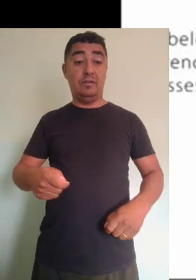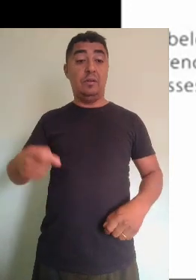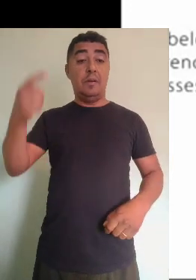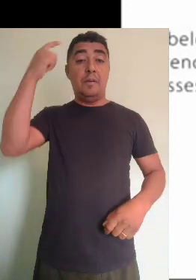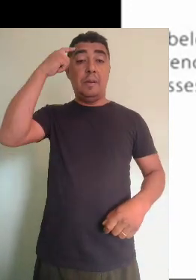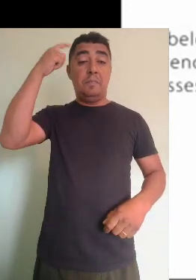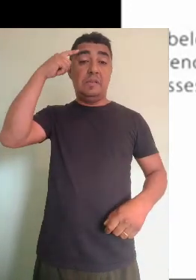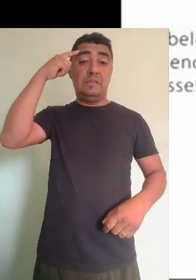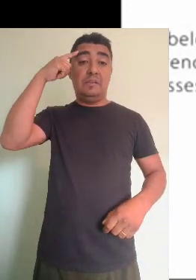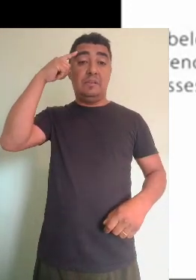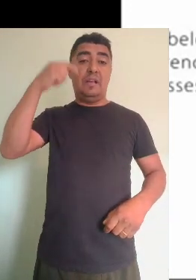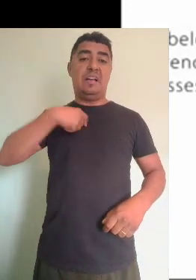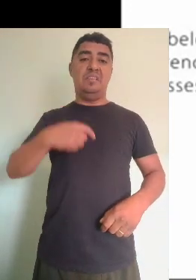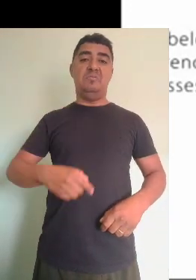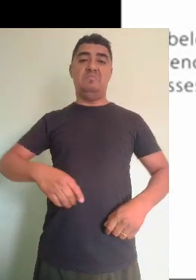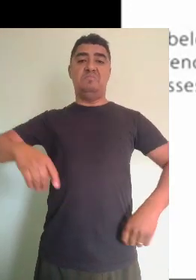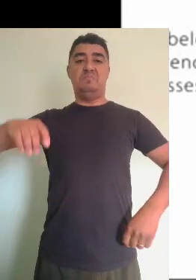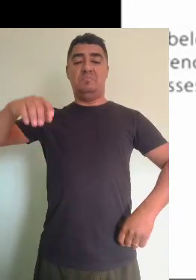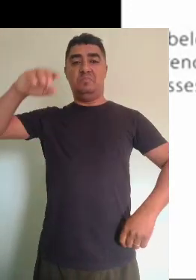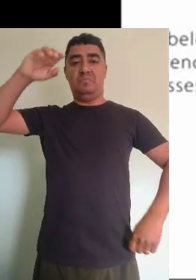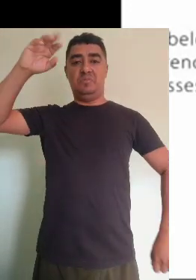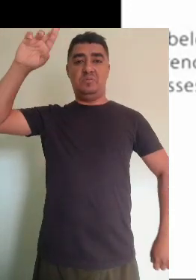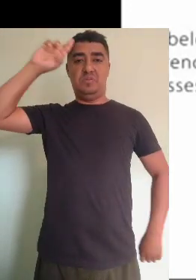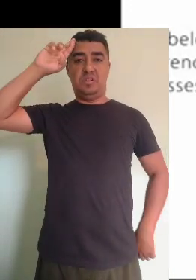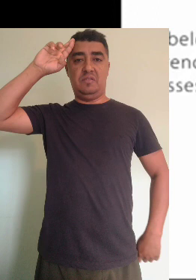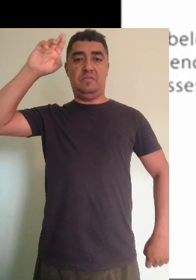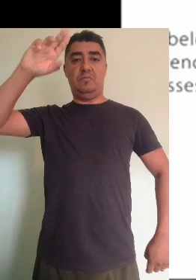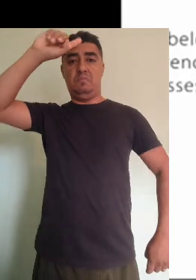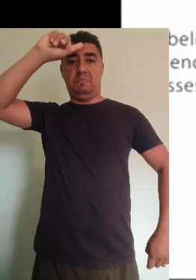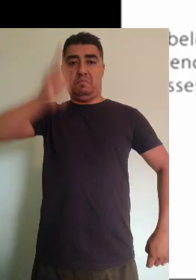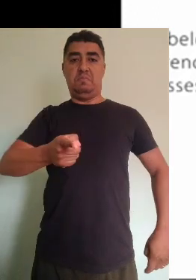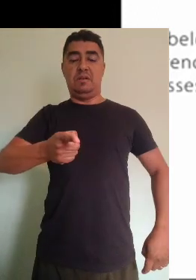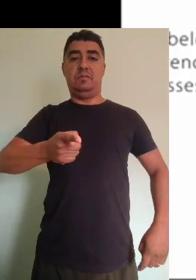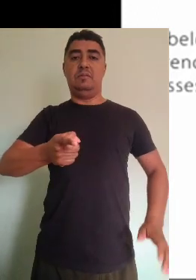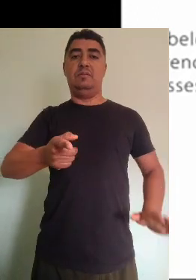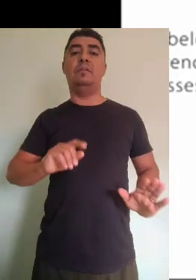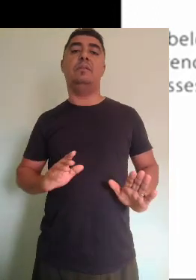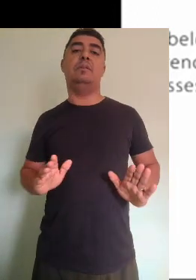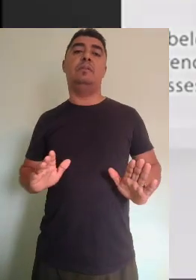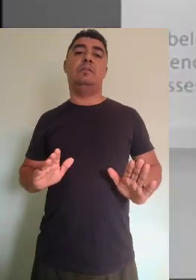próprio benefício e daqueles que lhe são próximos, ignorando as necessidades de seu povo.